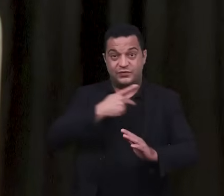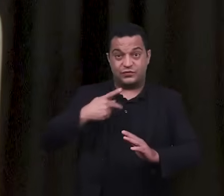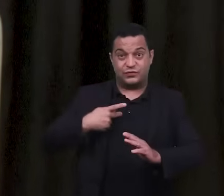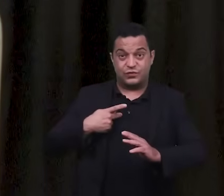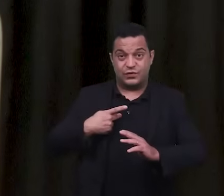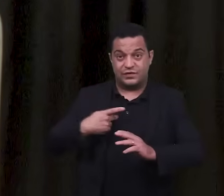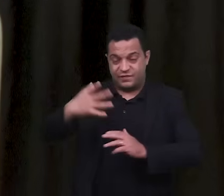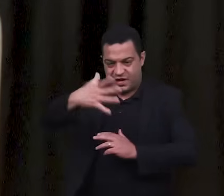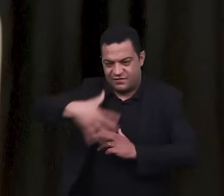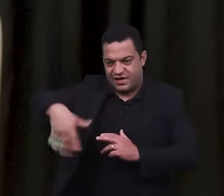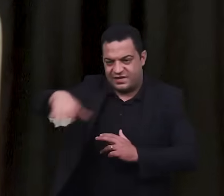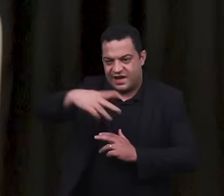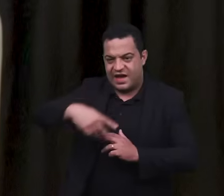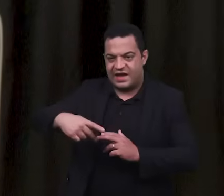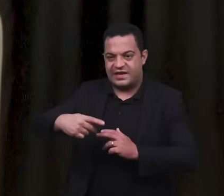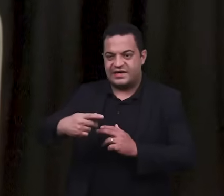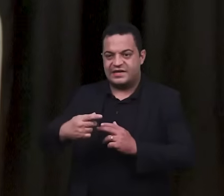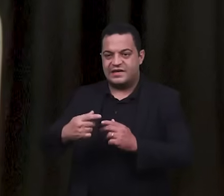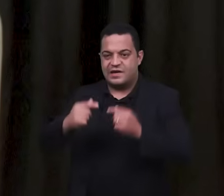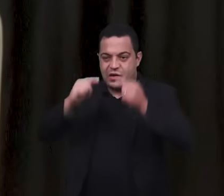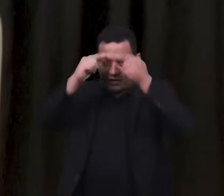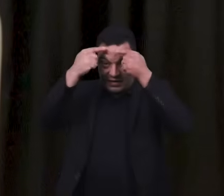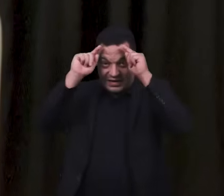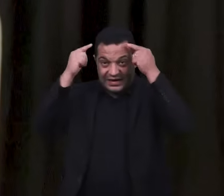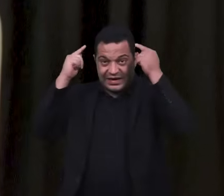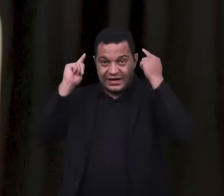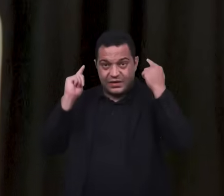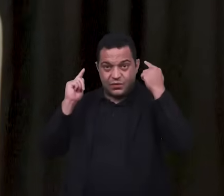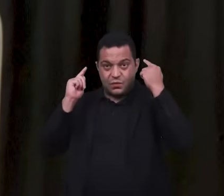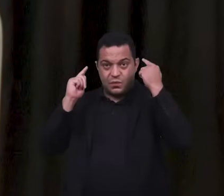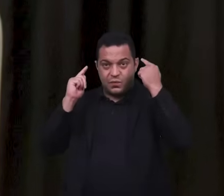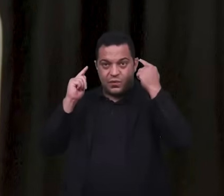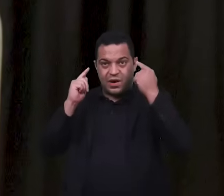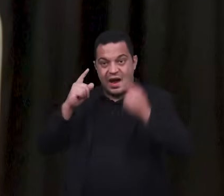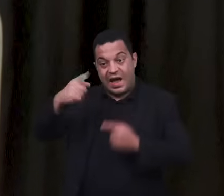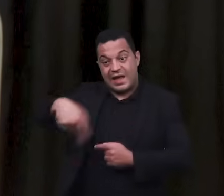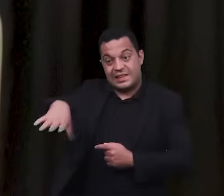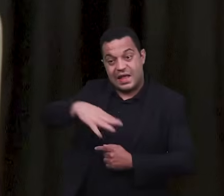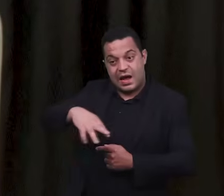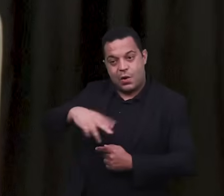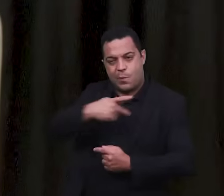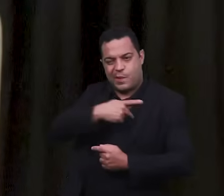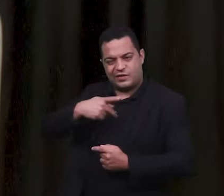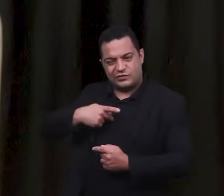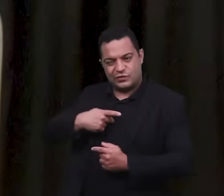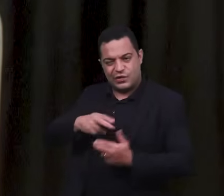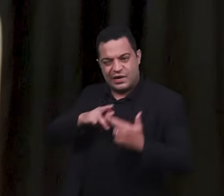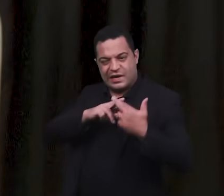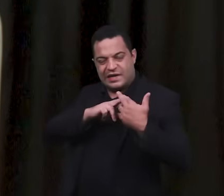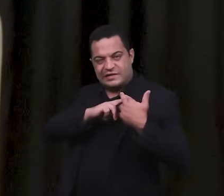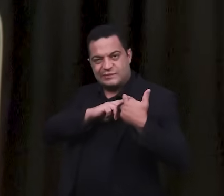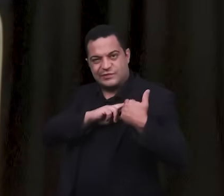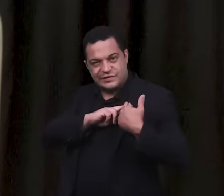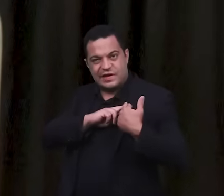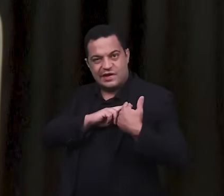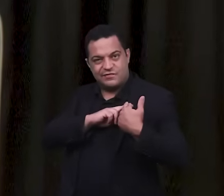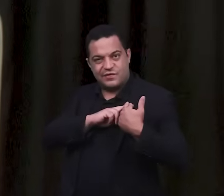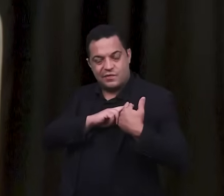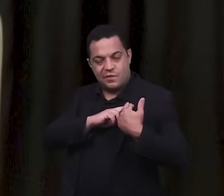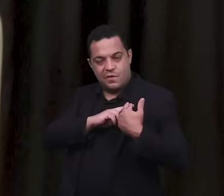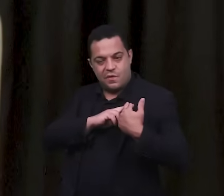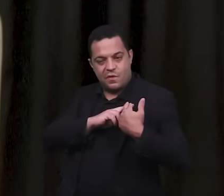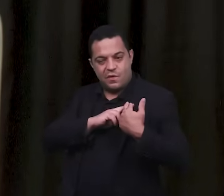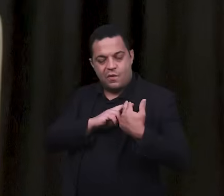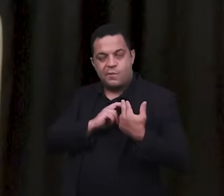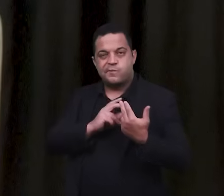exatamente à condição do pastor da igreja, que tomava conta, era pastor da igreja ali nas regiões onde havia muitas